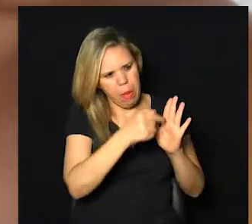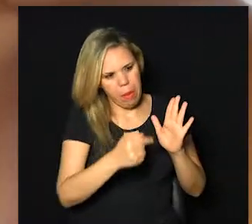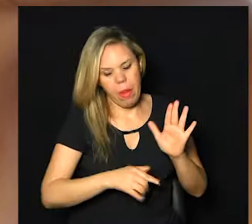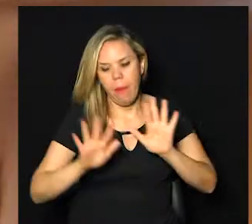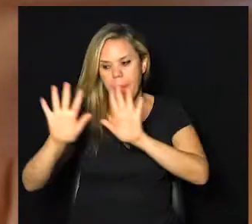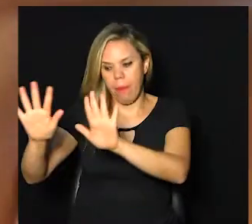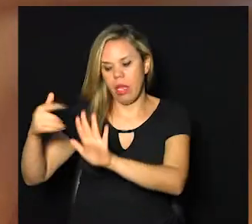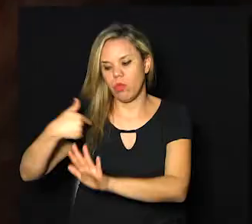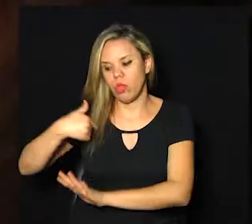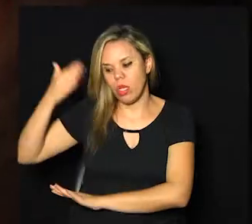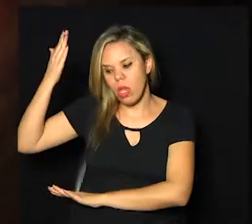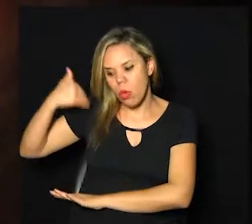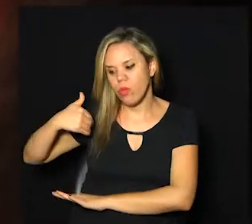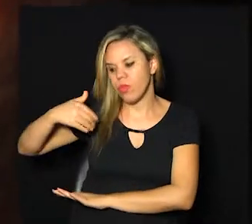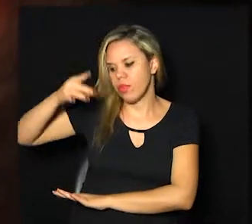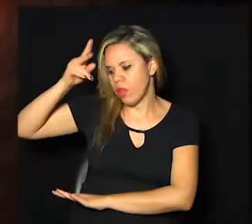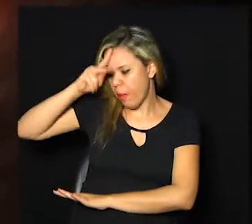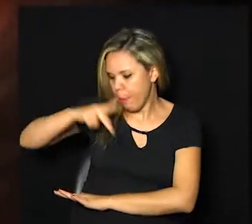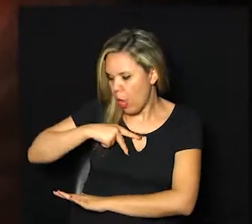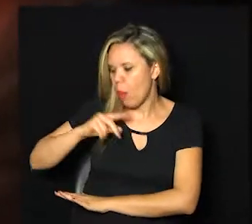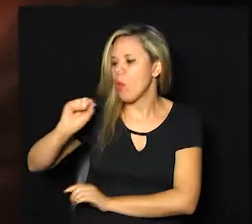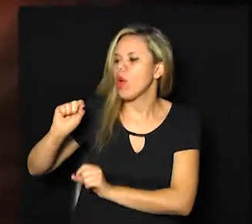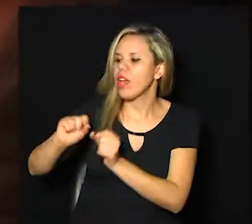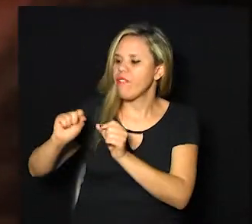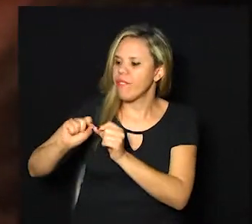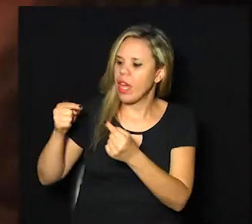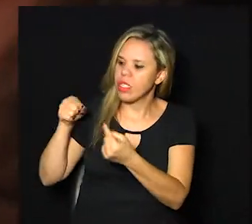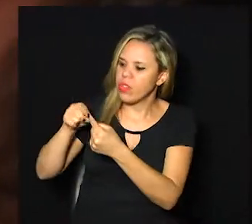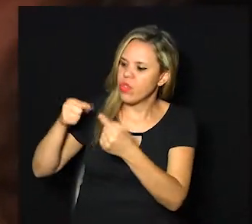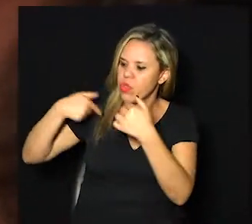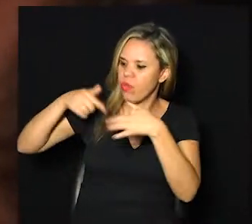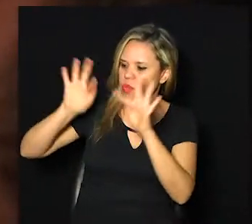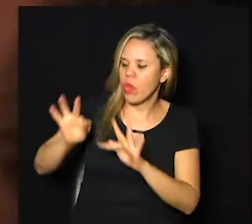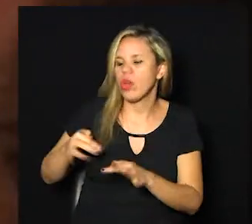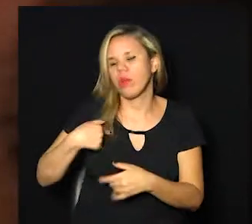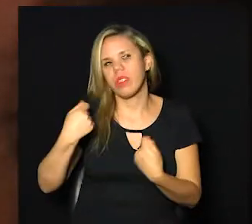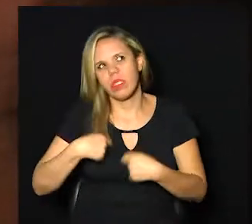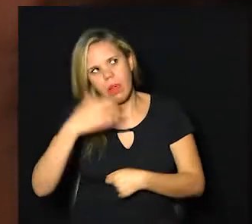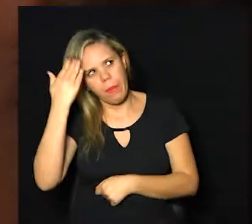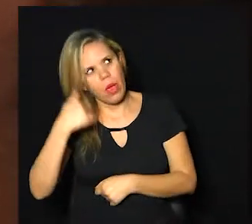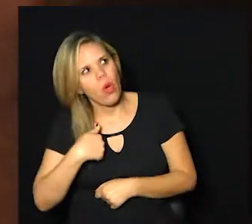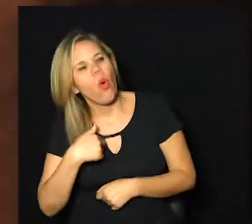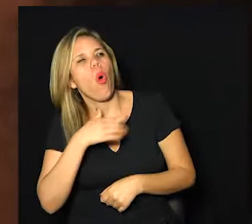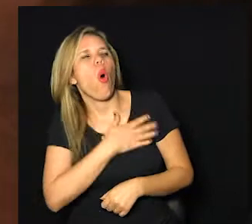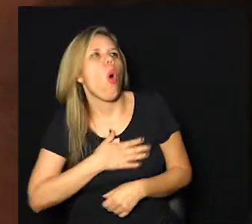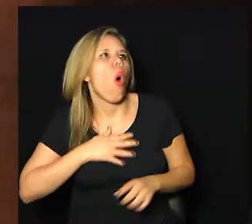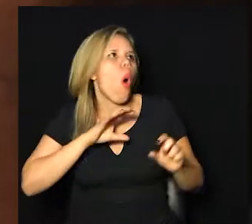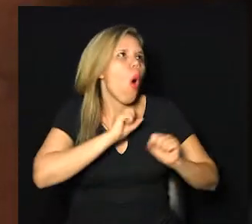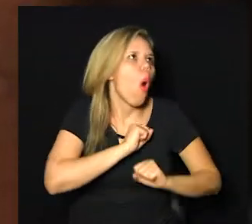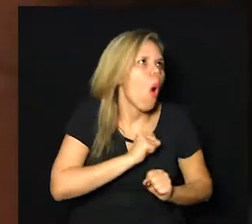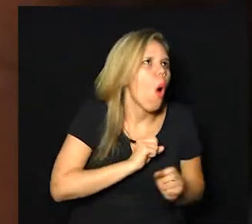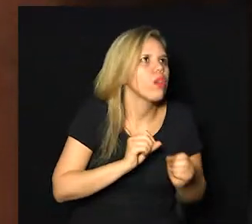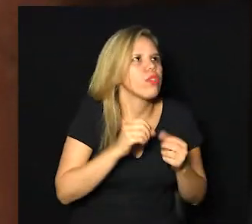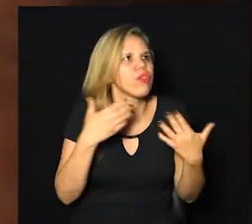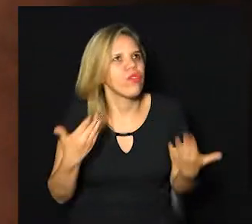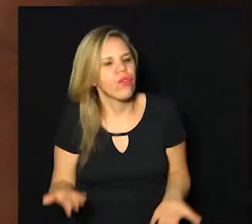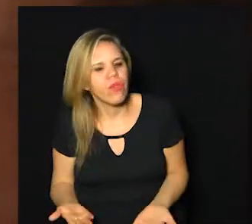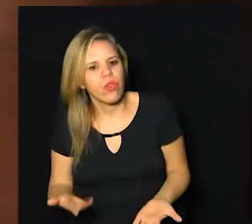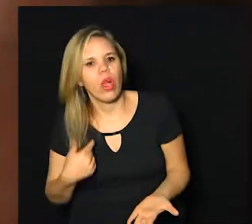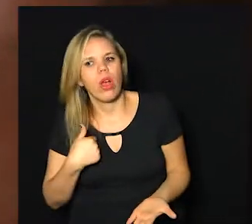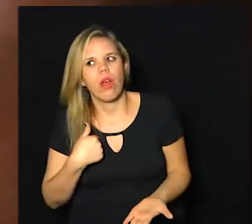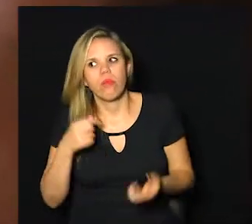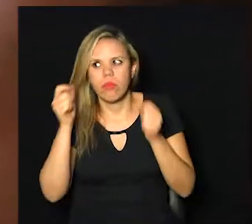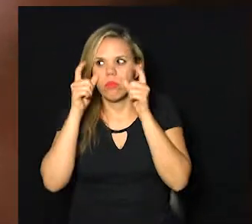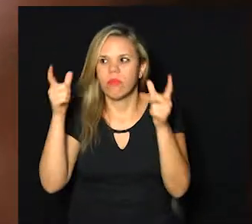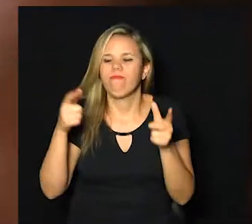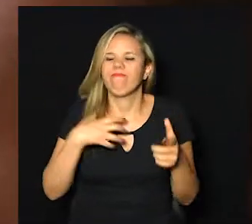me faz feliz, eu preciso muito saber o que, que eu gosto, o que, que me dá prazer, o que, que me